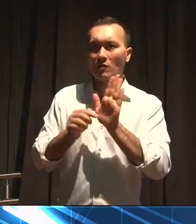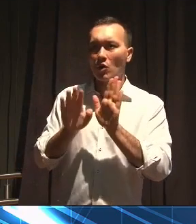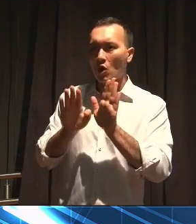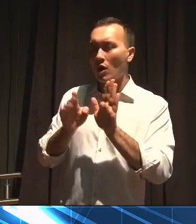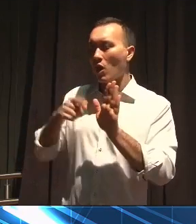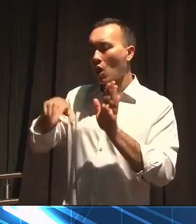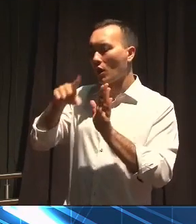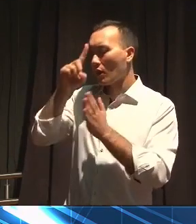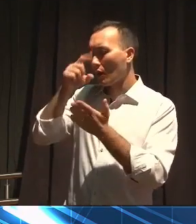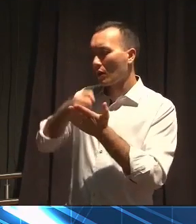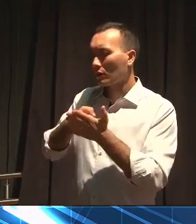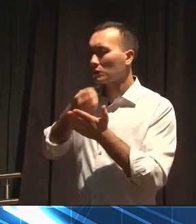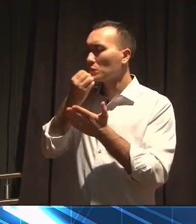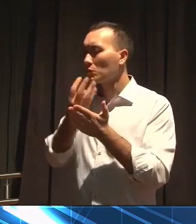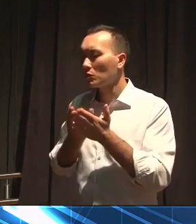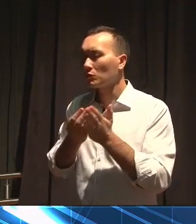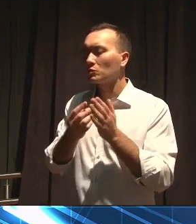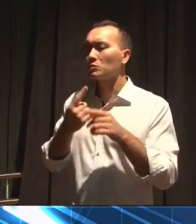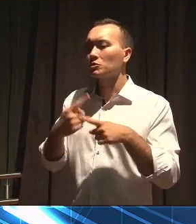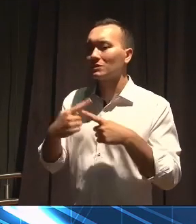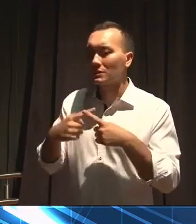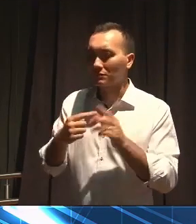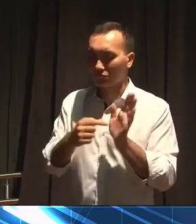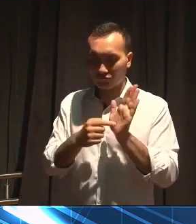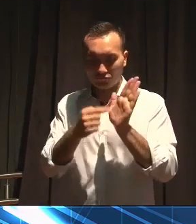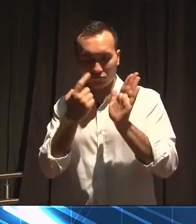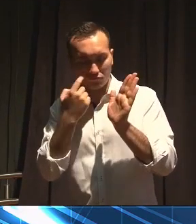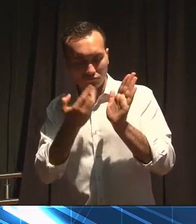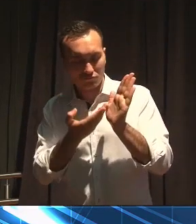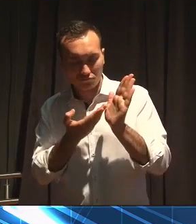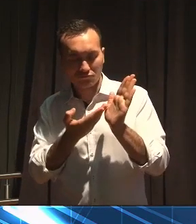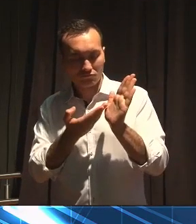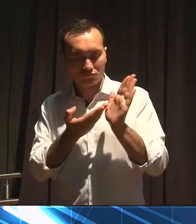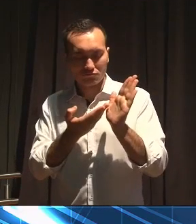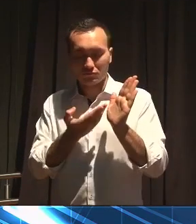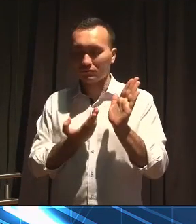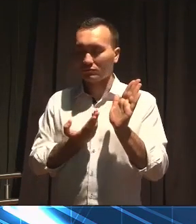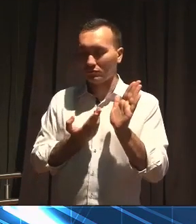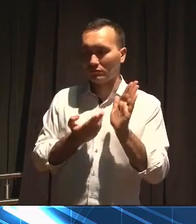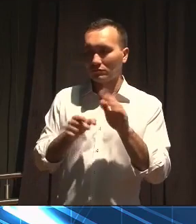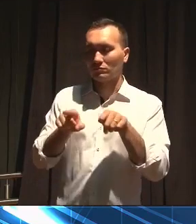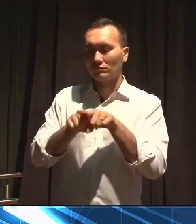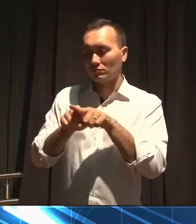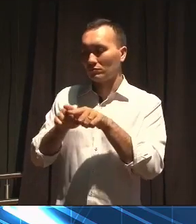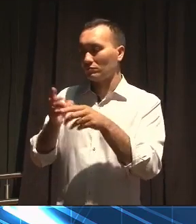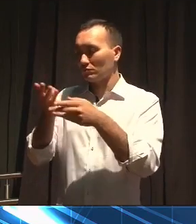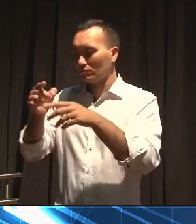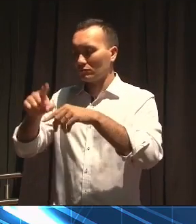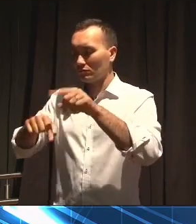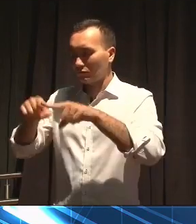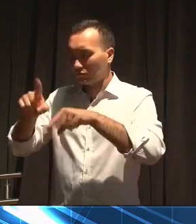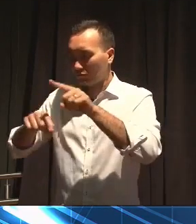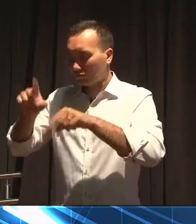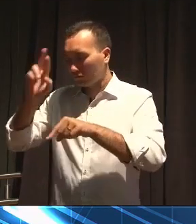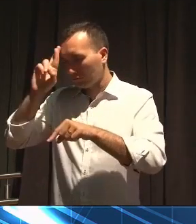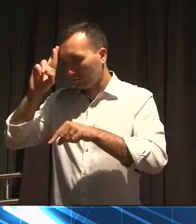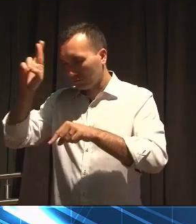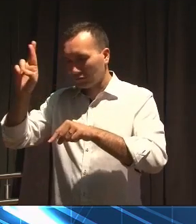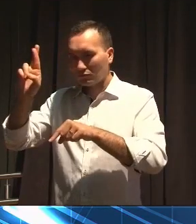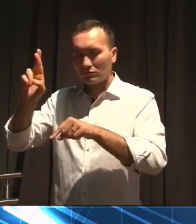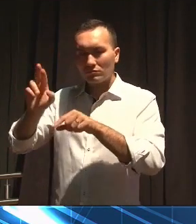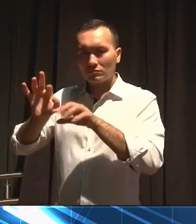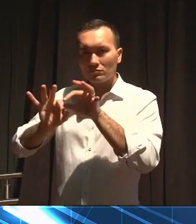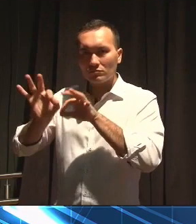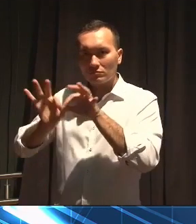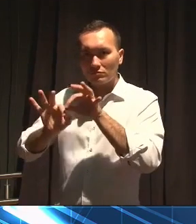as decisões que tu está tomando, o quanto tu precisa do engajamento dos times, o quanto tu precisa encaixar alguns débitos técnicos ali para os times